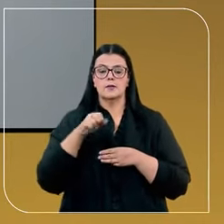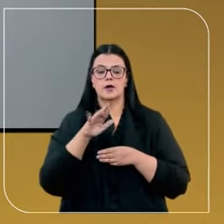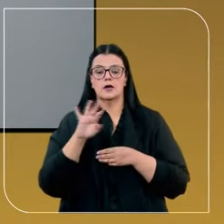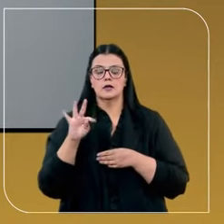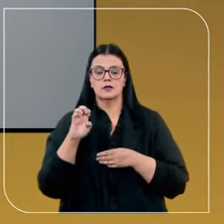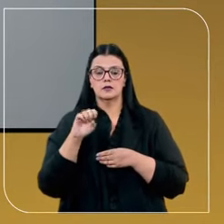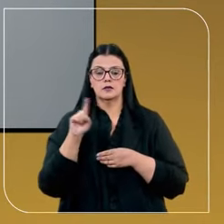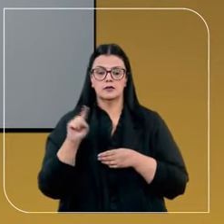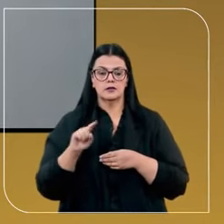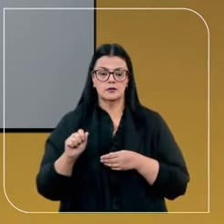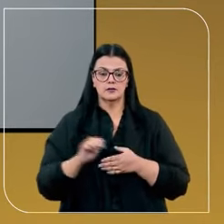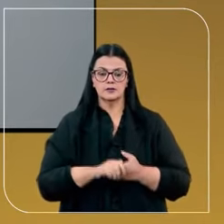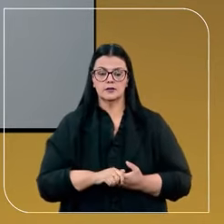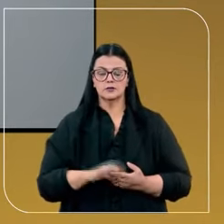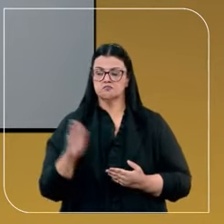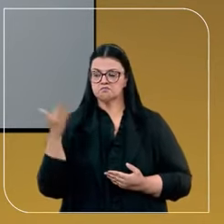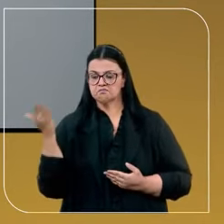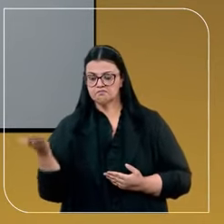Moura,